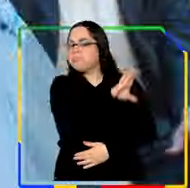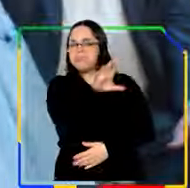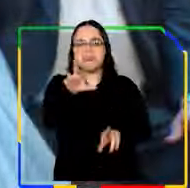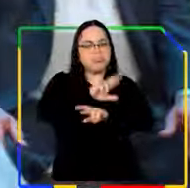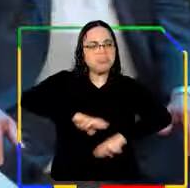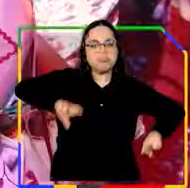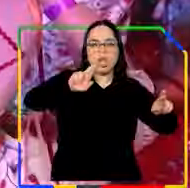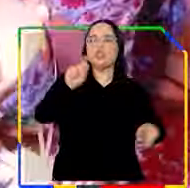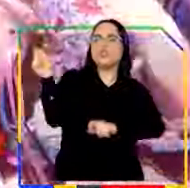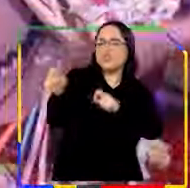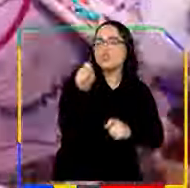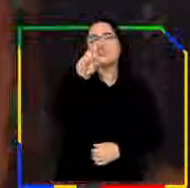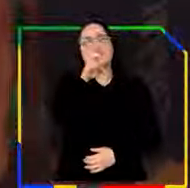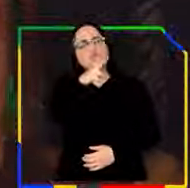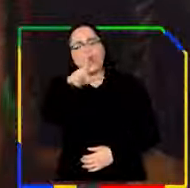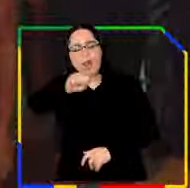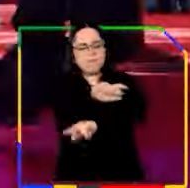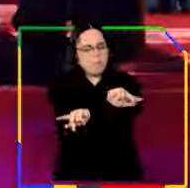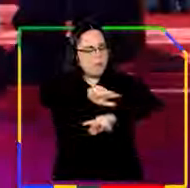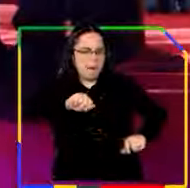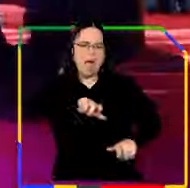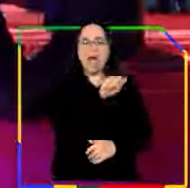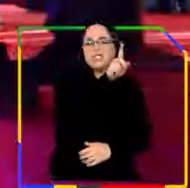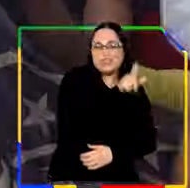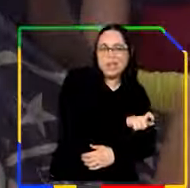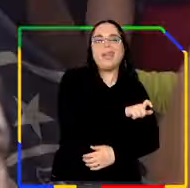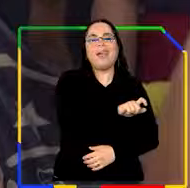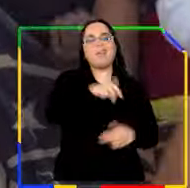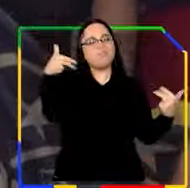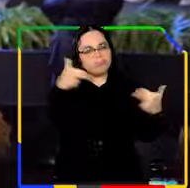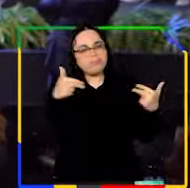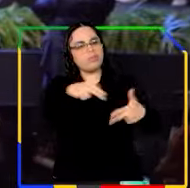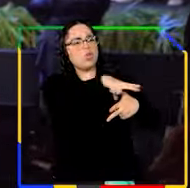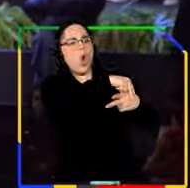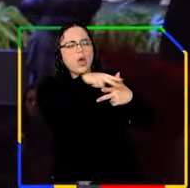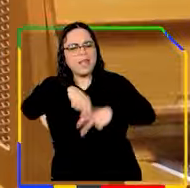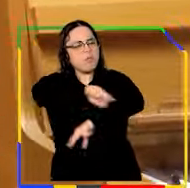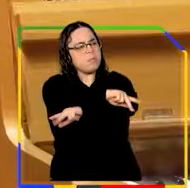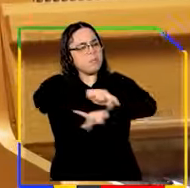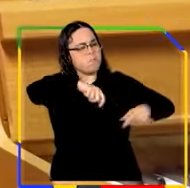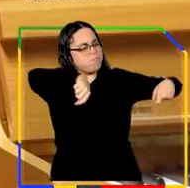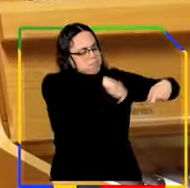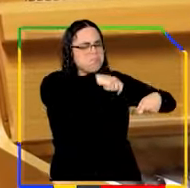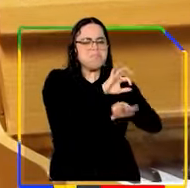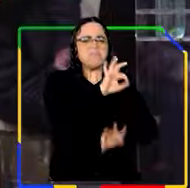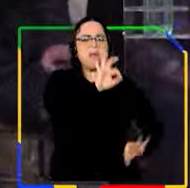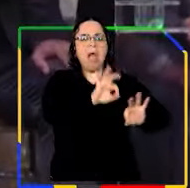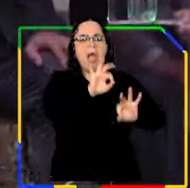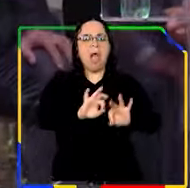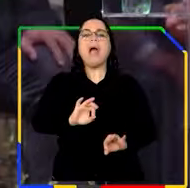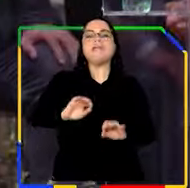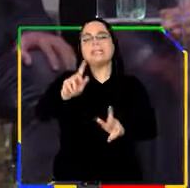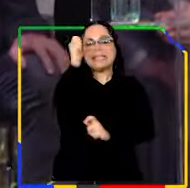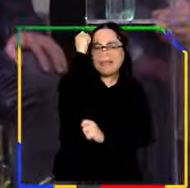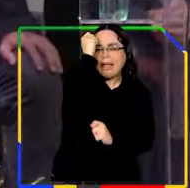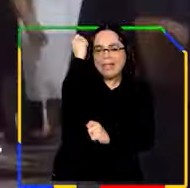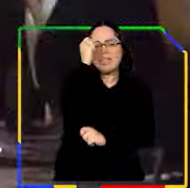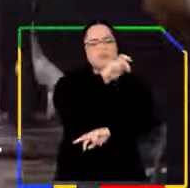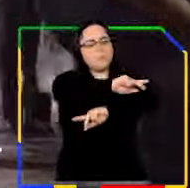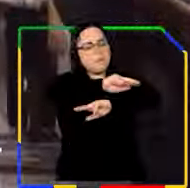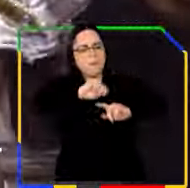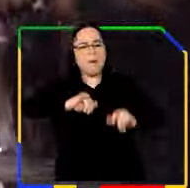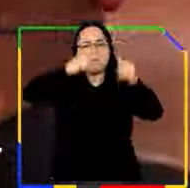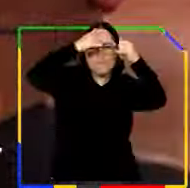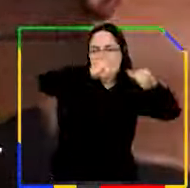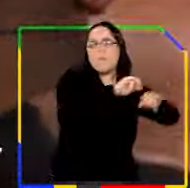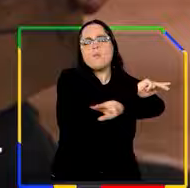o circo, chula, o forró, o axé, a capoeira, o hip-hop, o cordel, as orquestras, o sertanejo, os